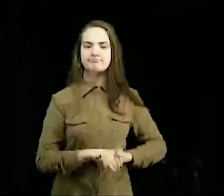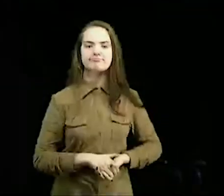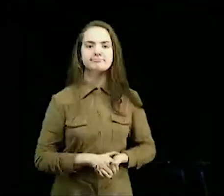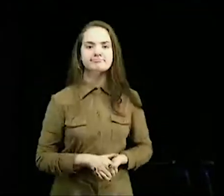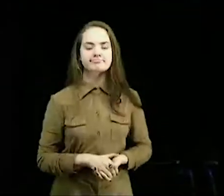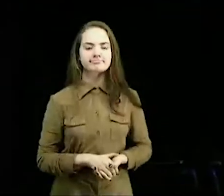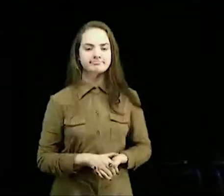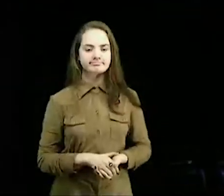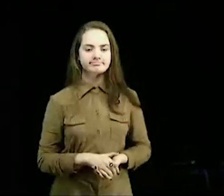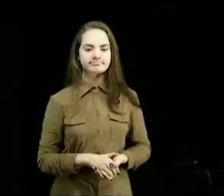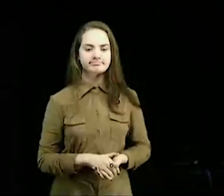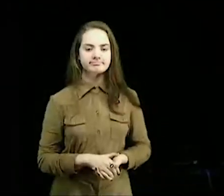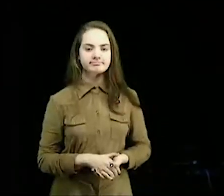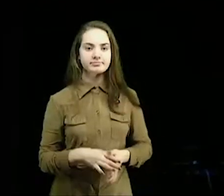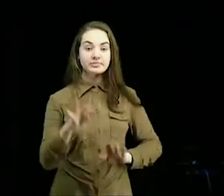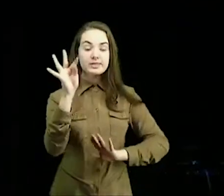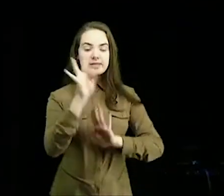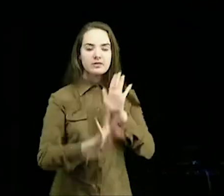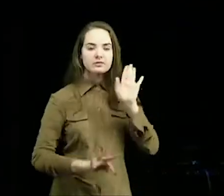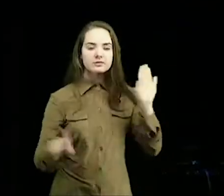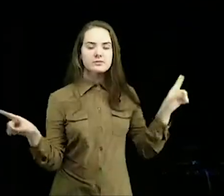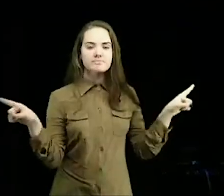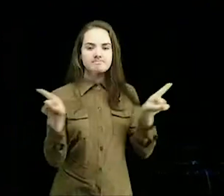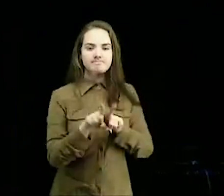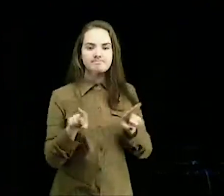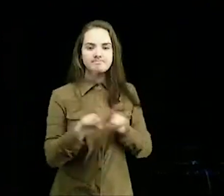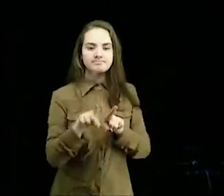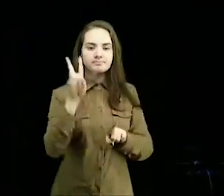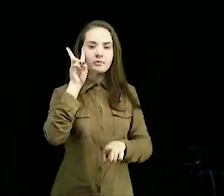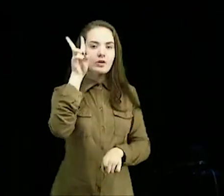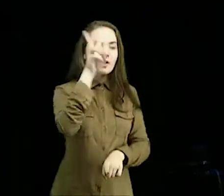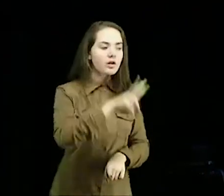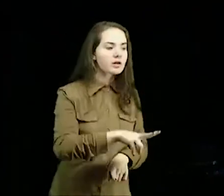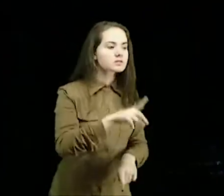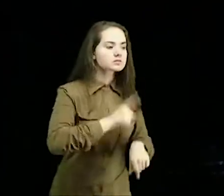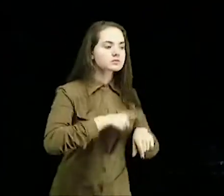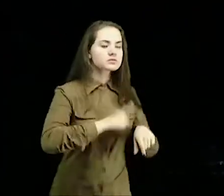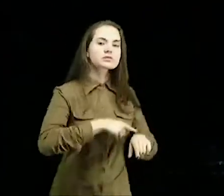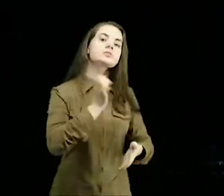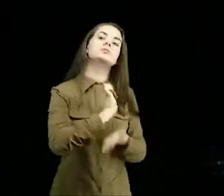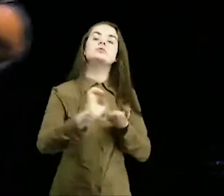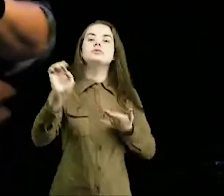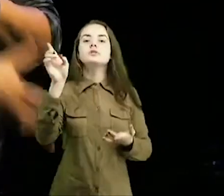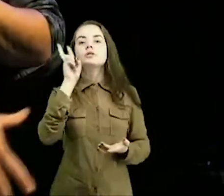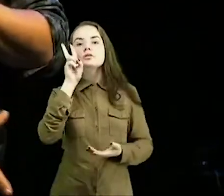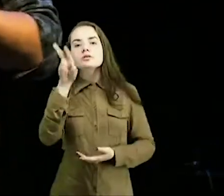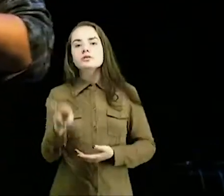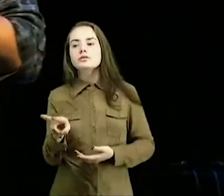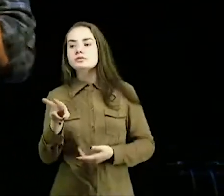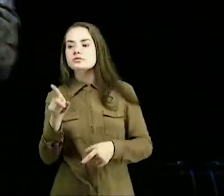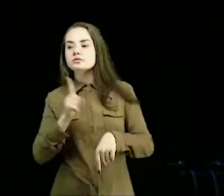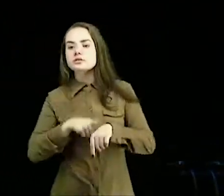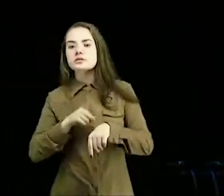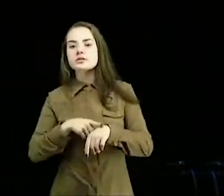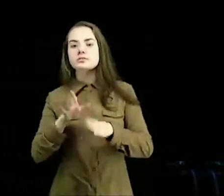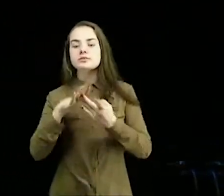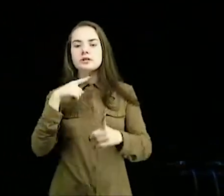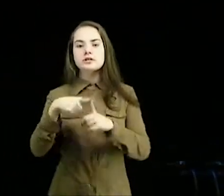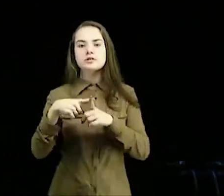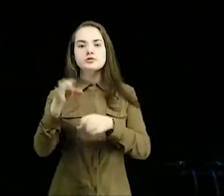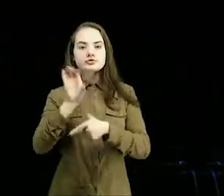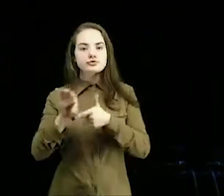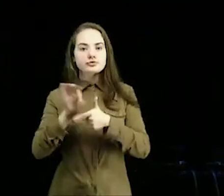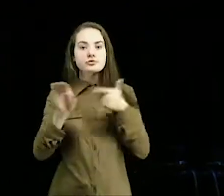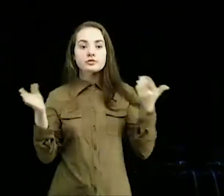demônios. O texto é o mesmo. Quando você olha para o tempo de Elias, você está olhando para o tempo da igreja em Corinto, você está olhando para o